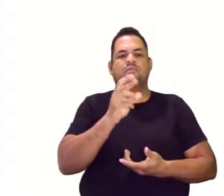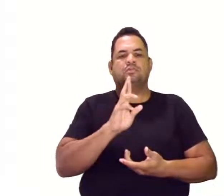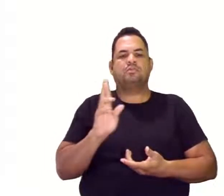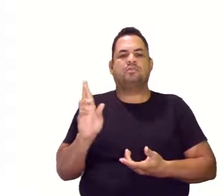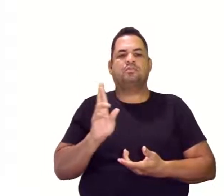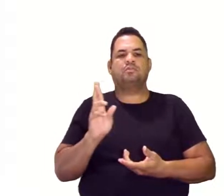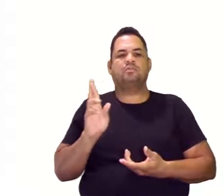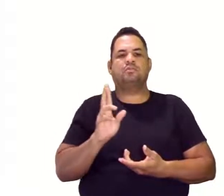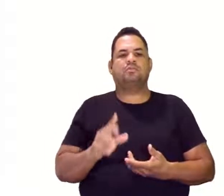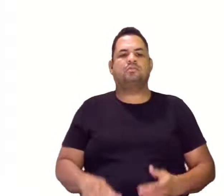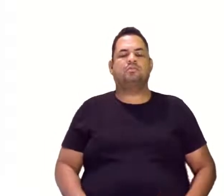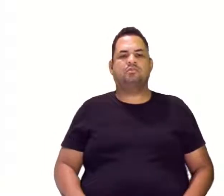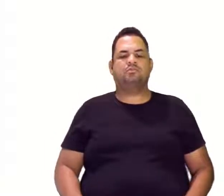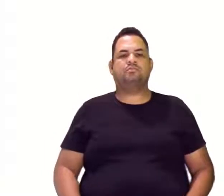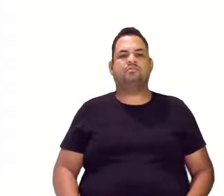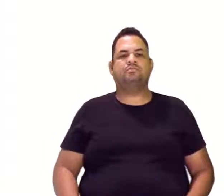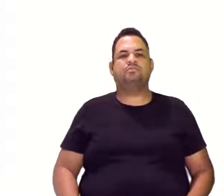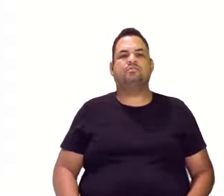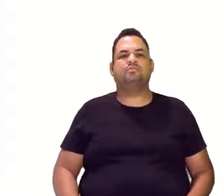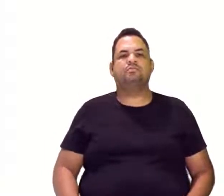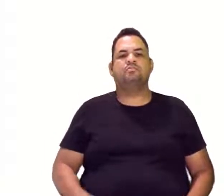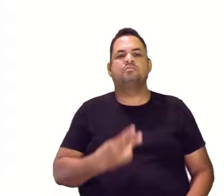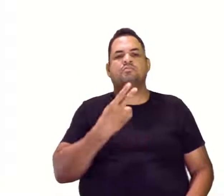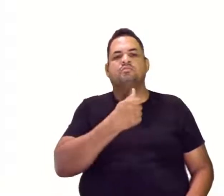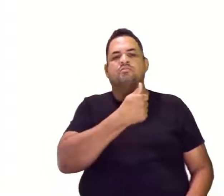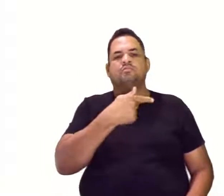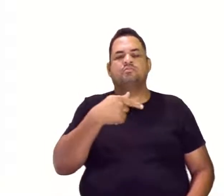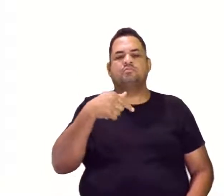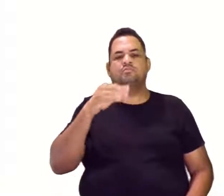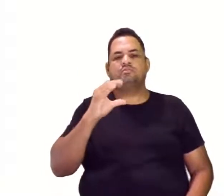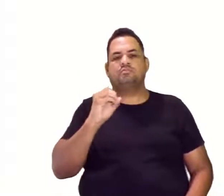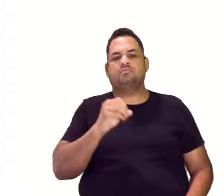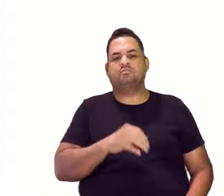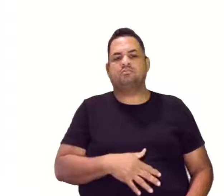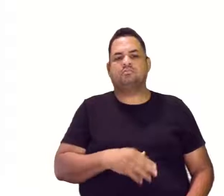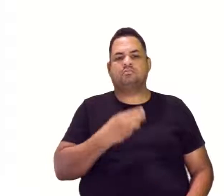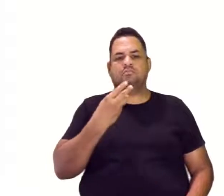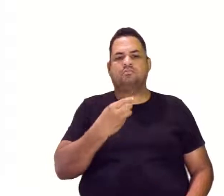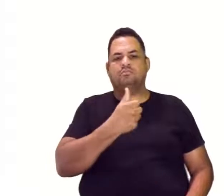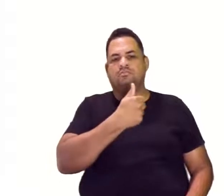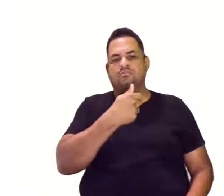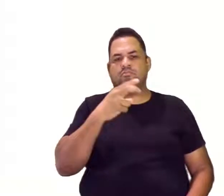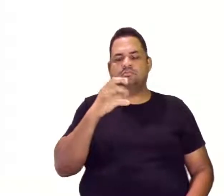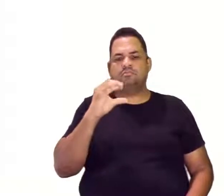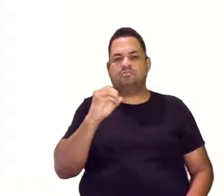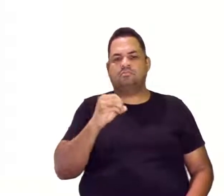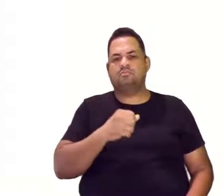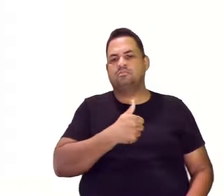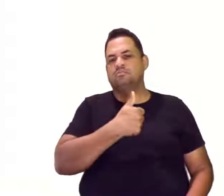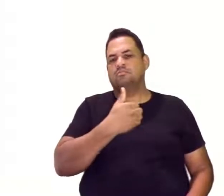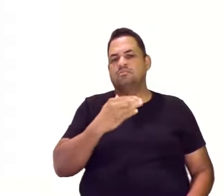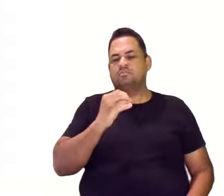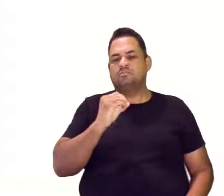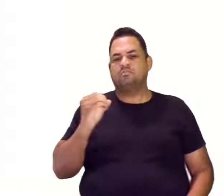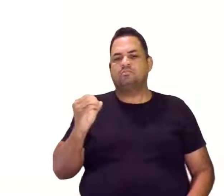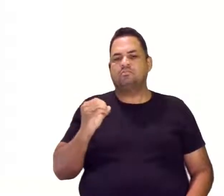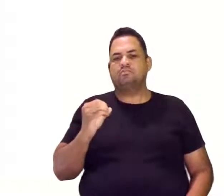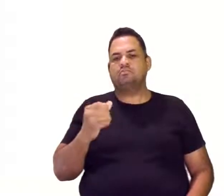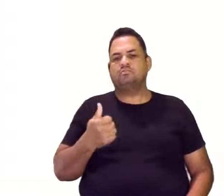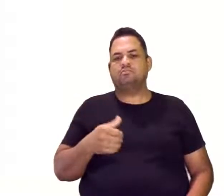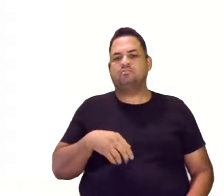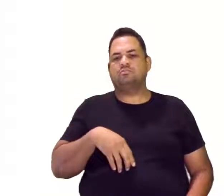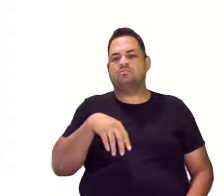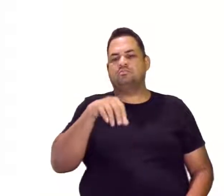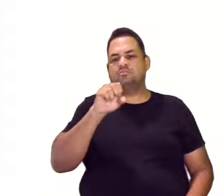perfumes citados, né? O perfume 2, 170, o perfume 3, 150, o 4 custa 100,